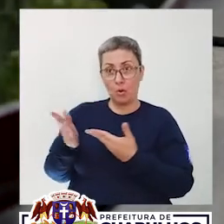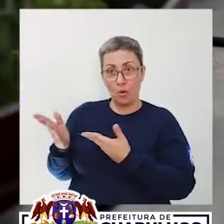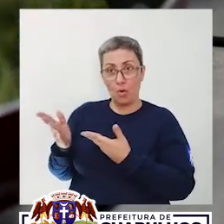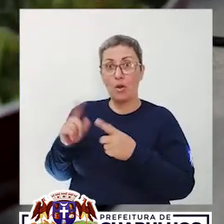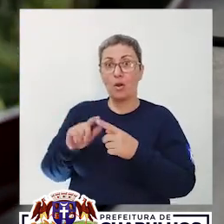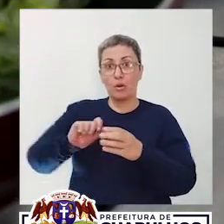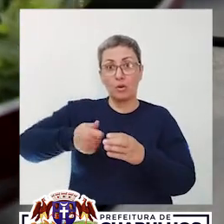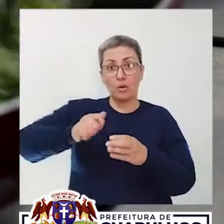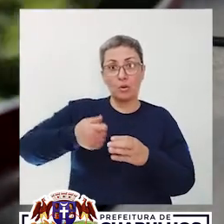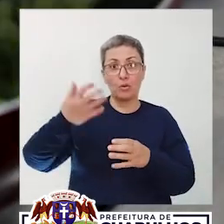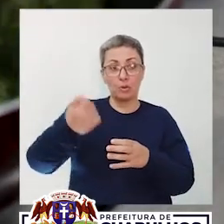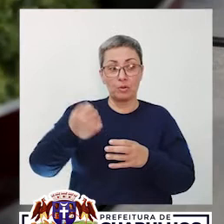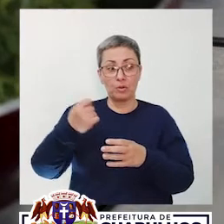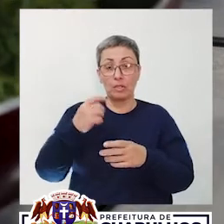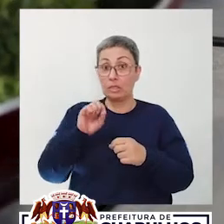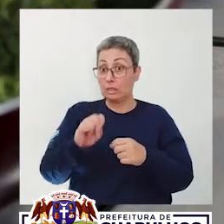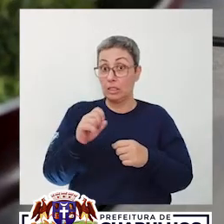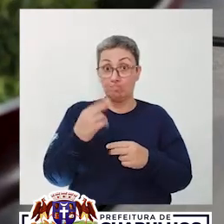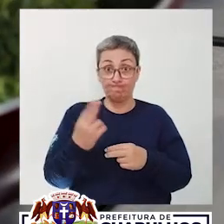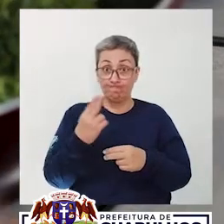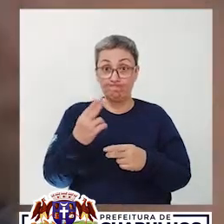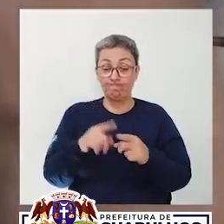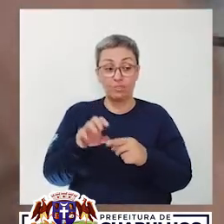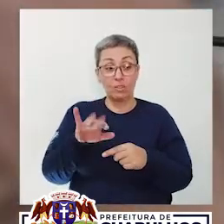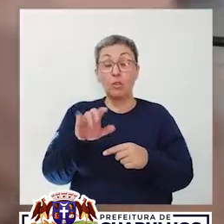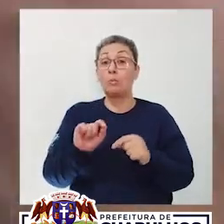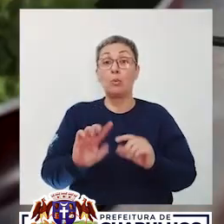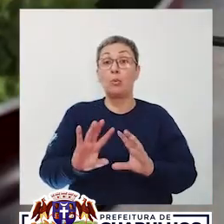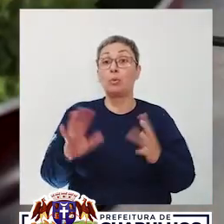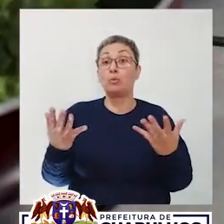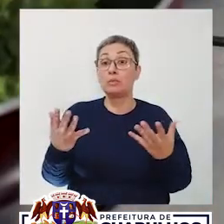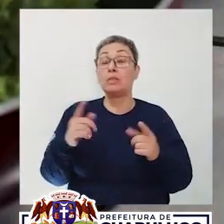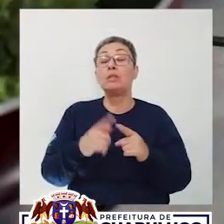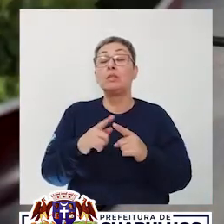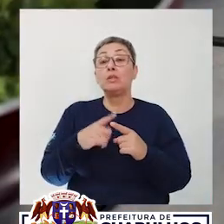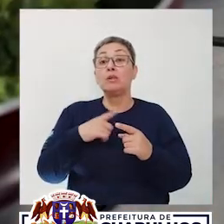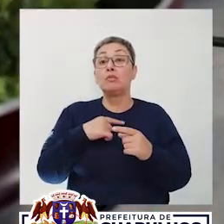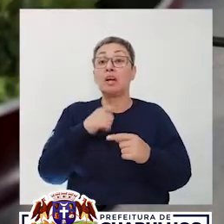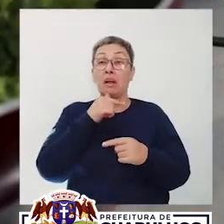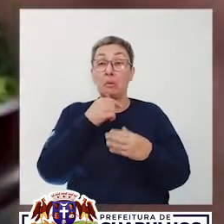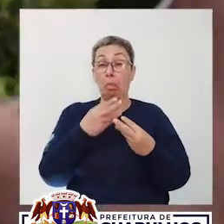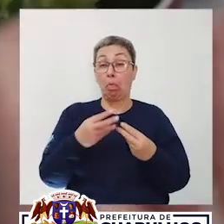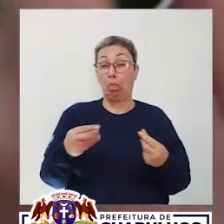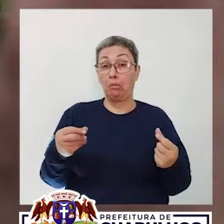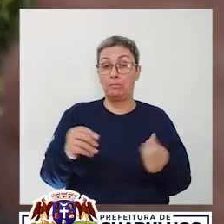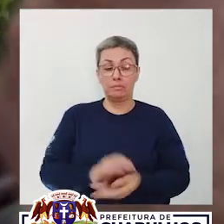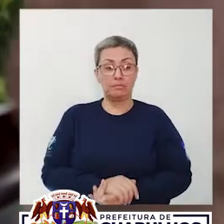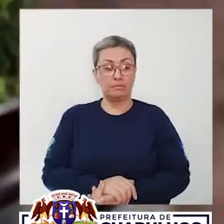porque agora nós vamos colocar o creme de leite e se ela não tiver que nem um creminho, o que acontece? Ela fica